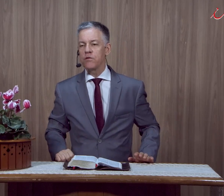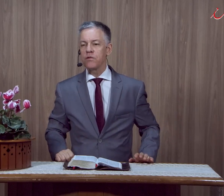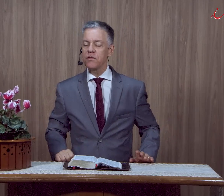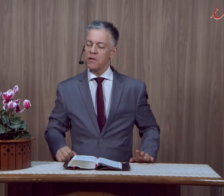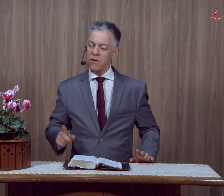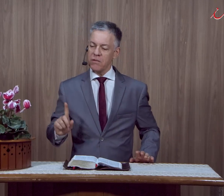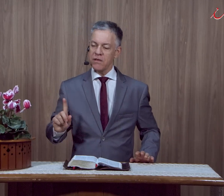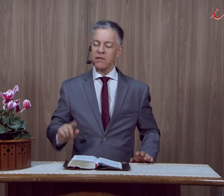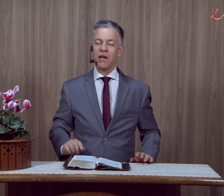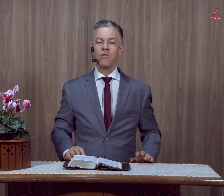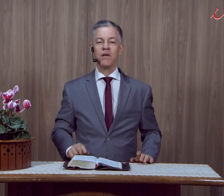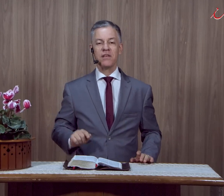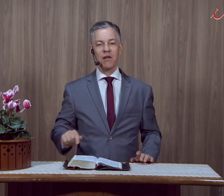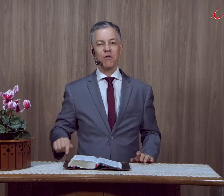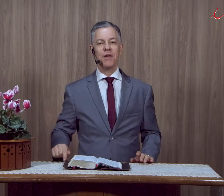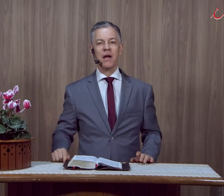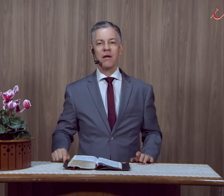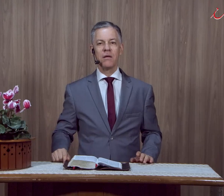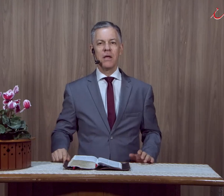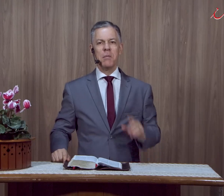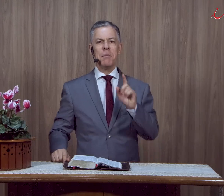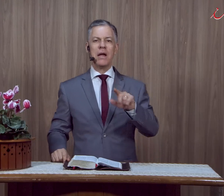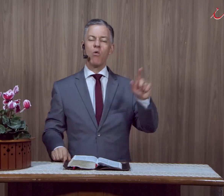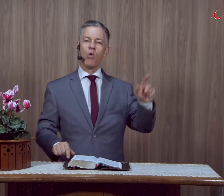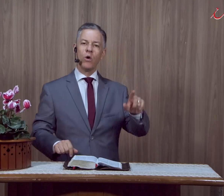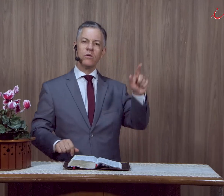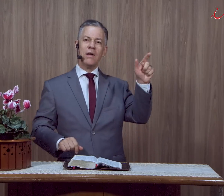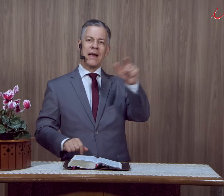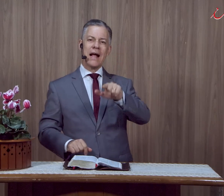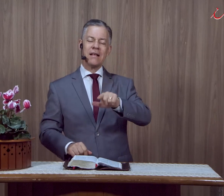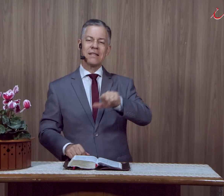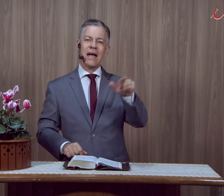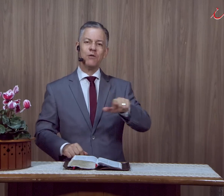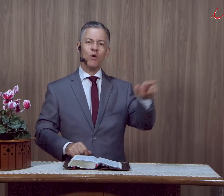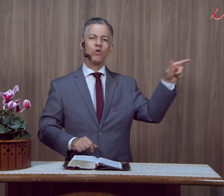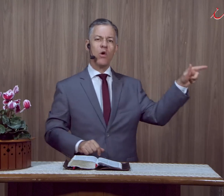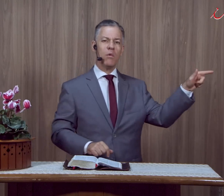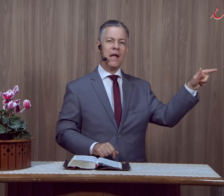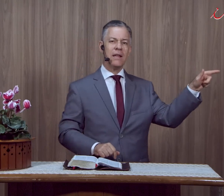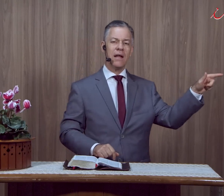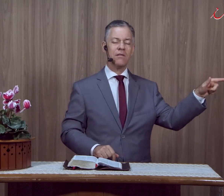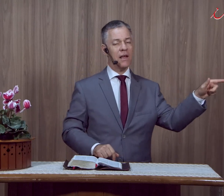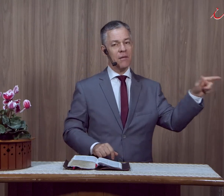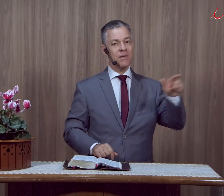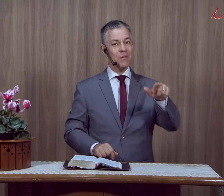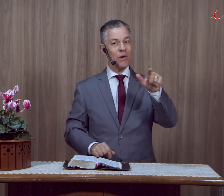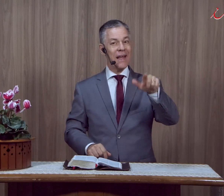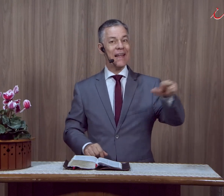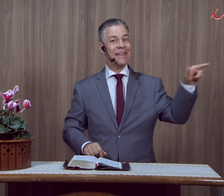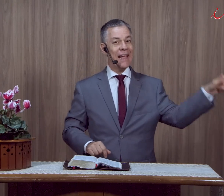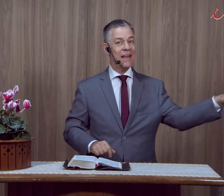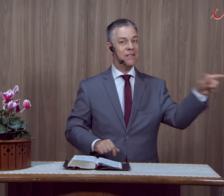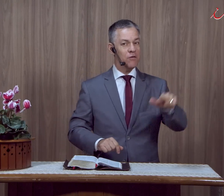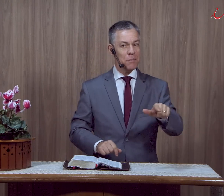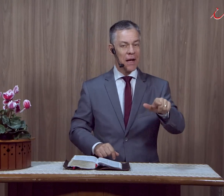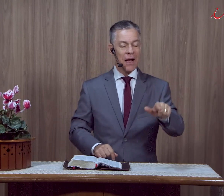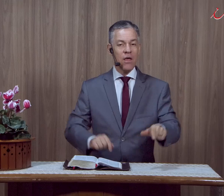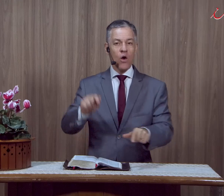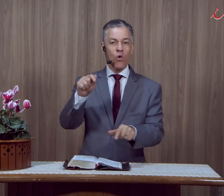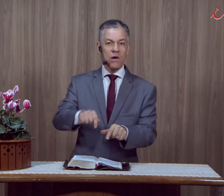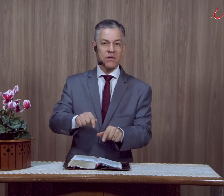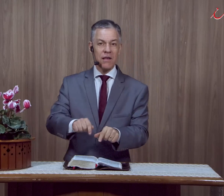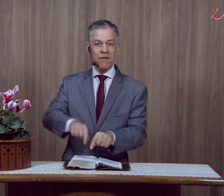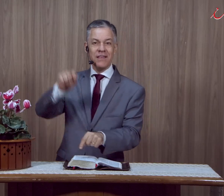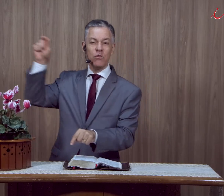meus filhos? Disse, não, esses aí que não vão, esses aqui vão ficar. Mas peraí, o outro era casado e voltou com a mulher dele. Disse, é, mas a mulher era dele antes de vir para